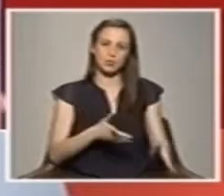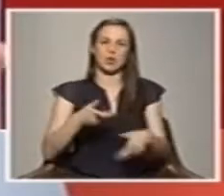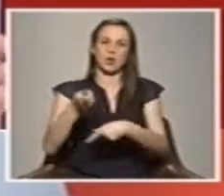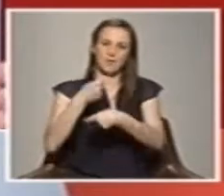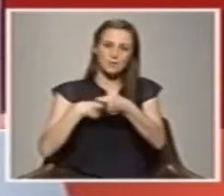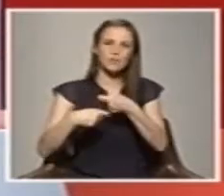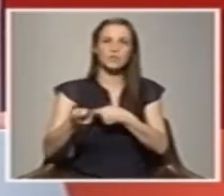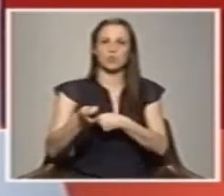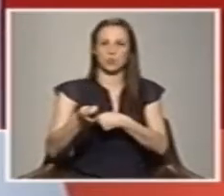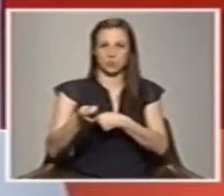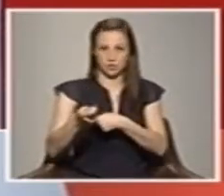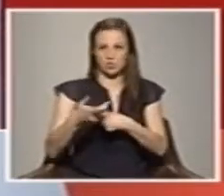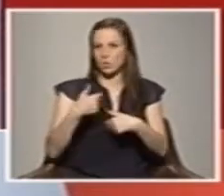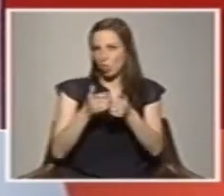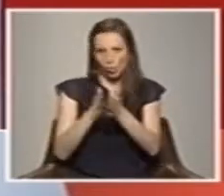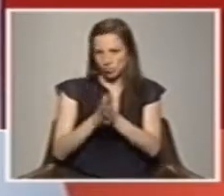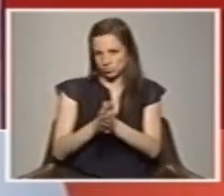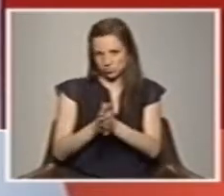essa gente. E, portanto,